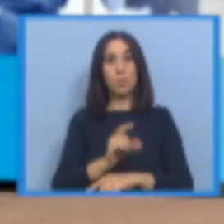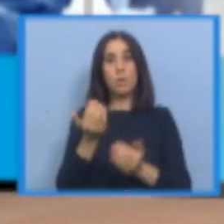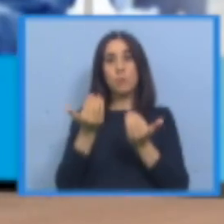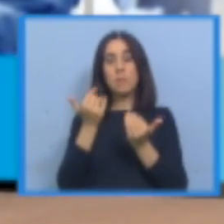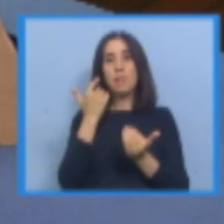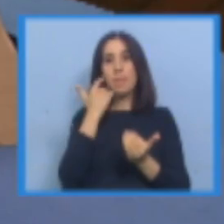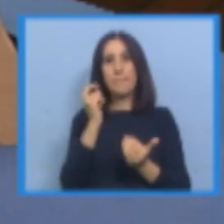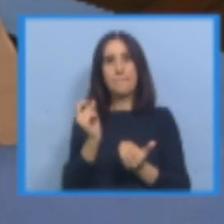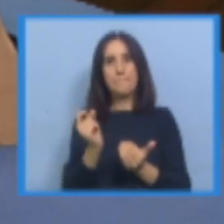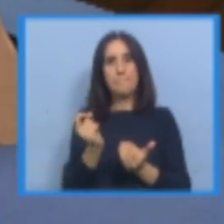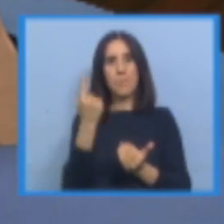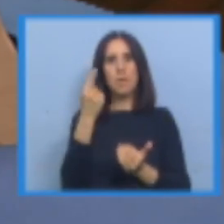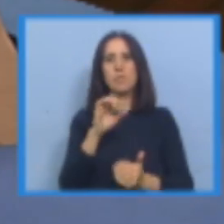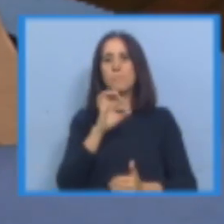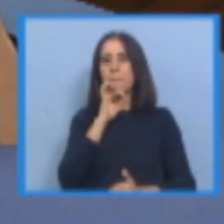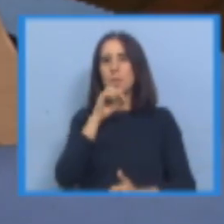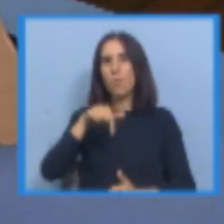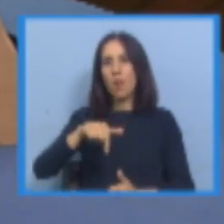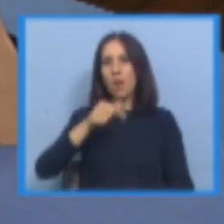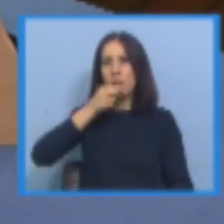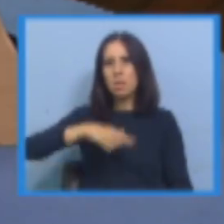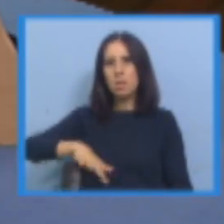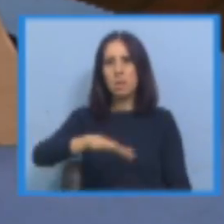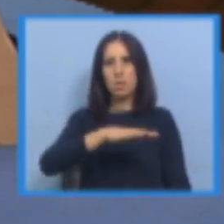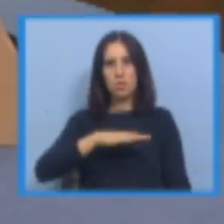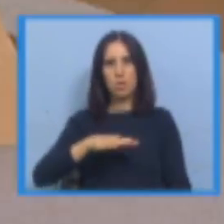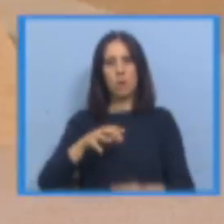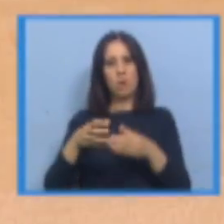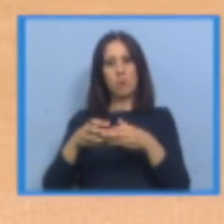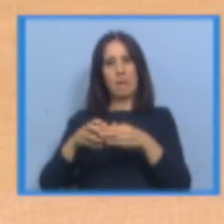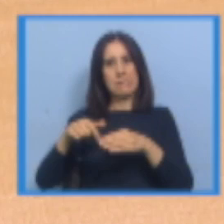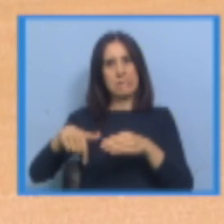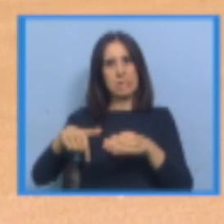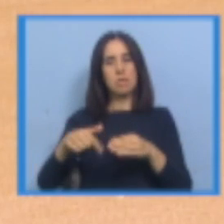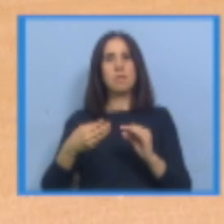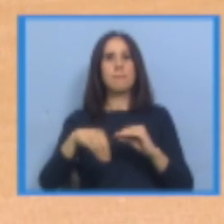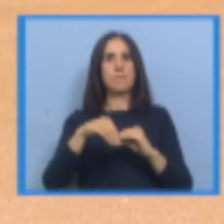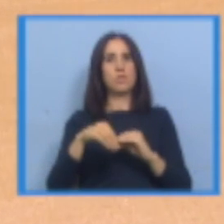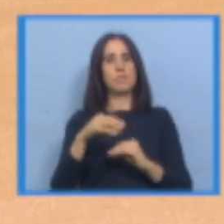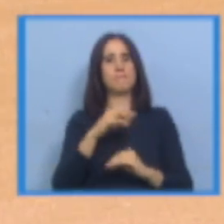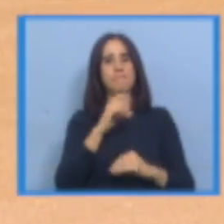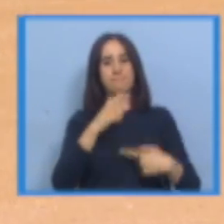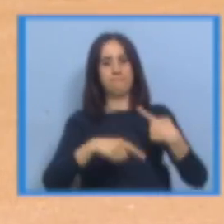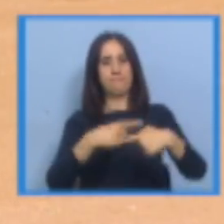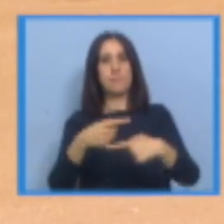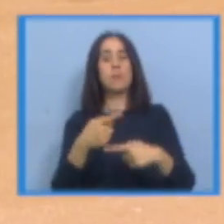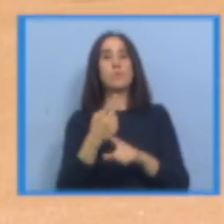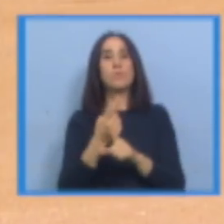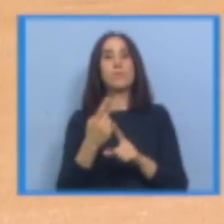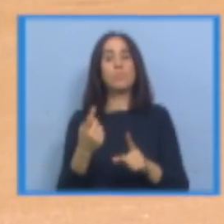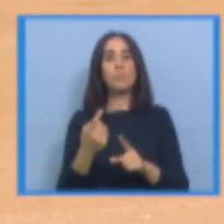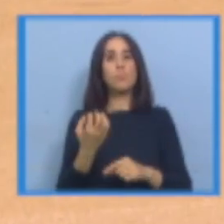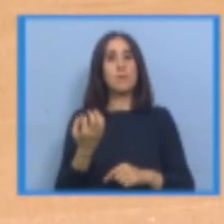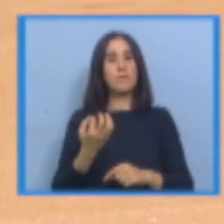notícias da existência de bispos neste território, com Potâmio, até aos patriarcas, na medida em que